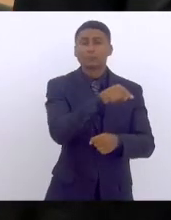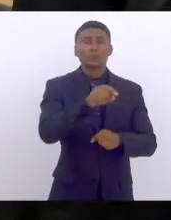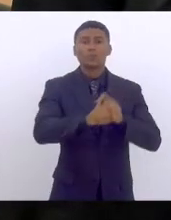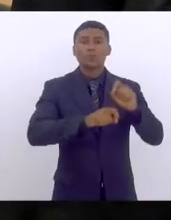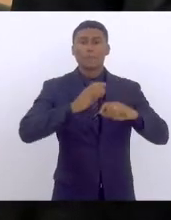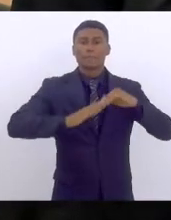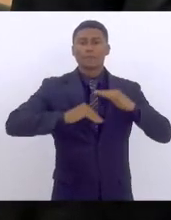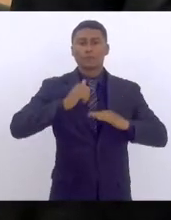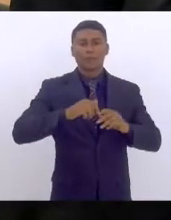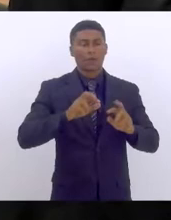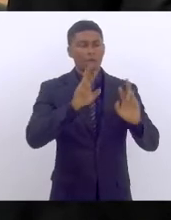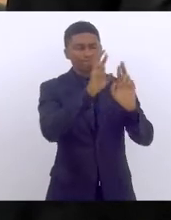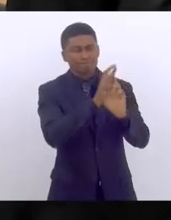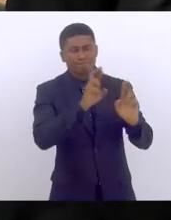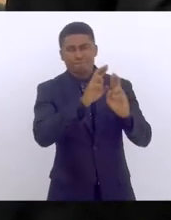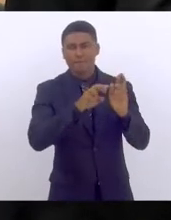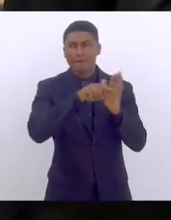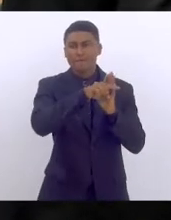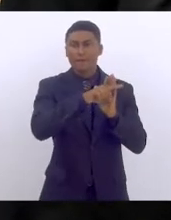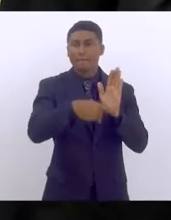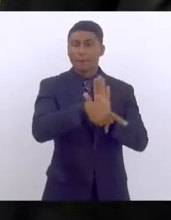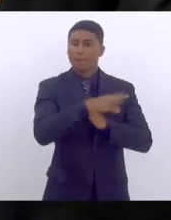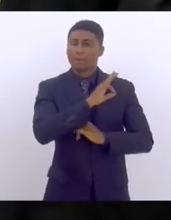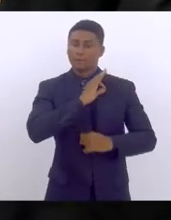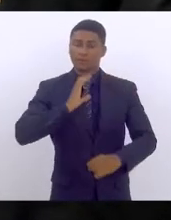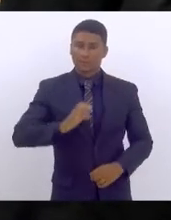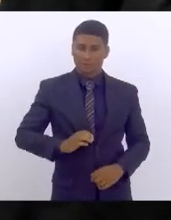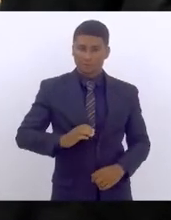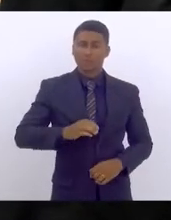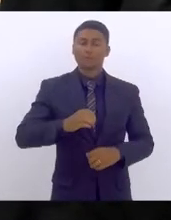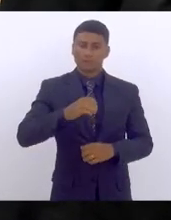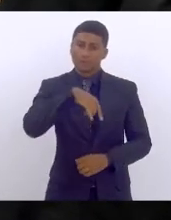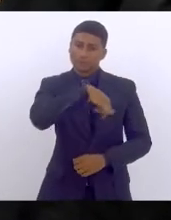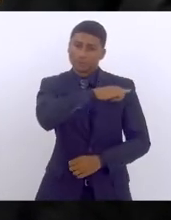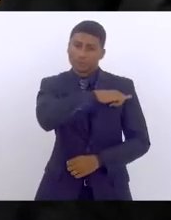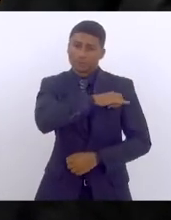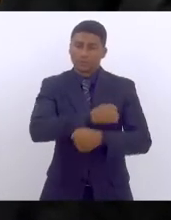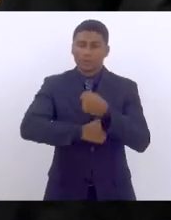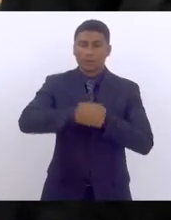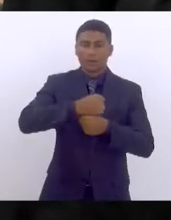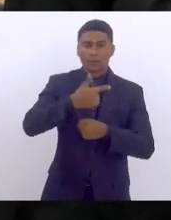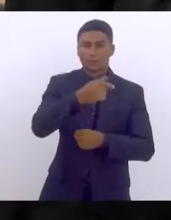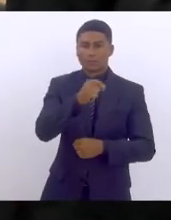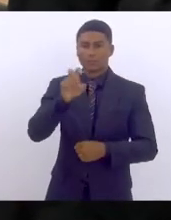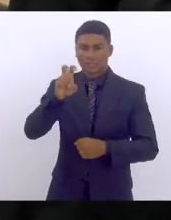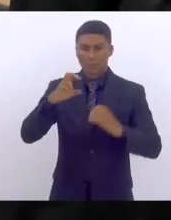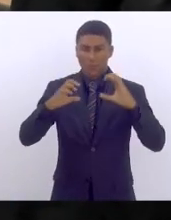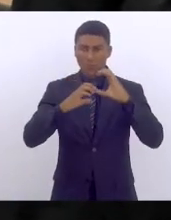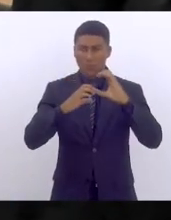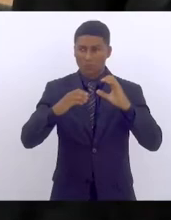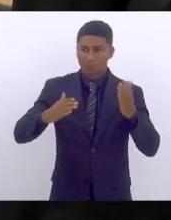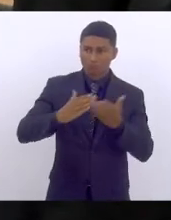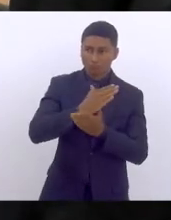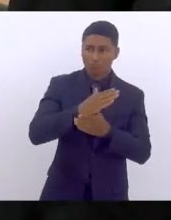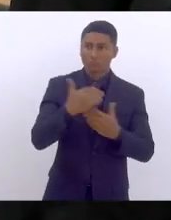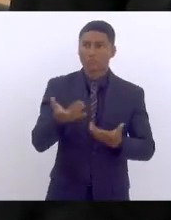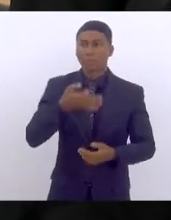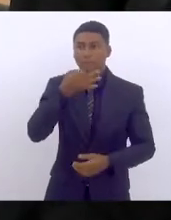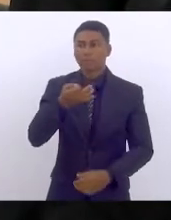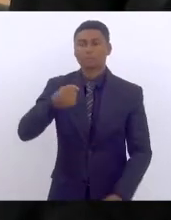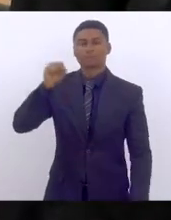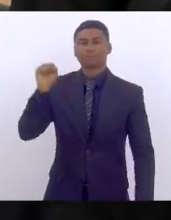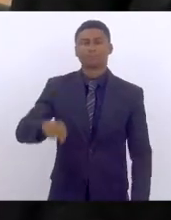Polícia Civil do Estado do Rio de Janeiro, realizado no ano de 2005. O parecer é